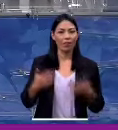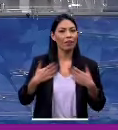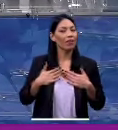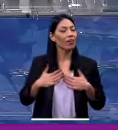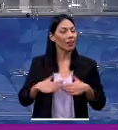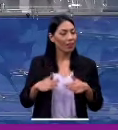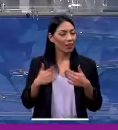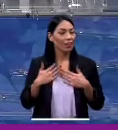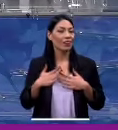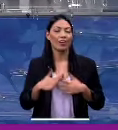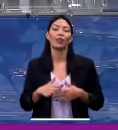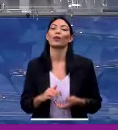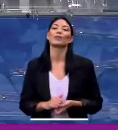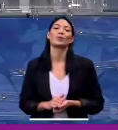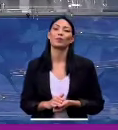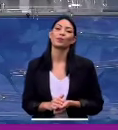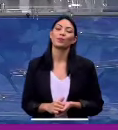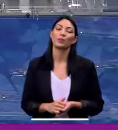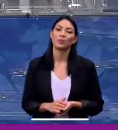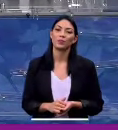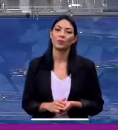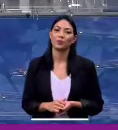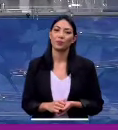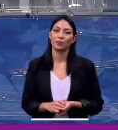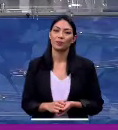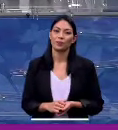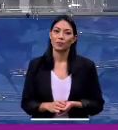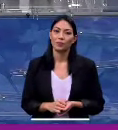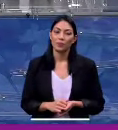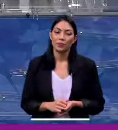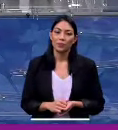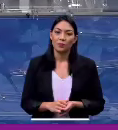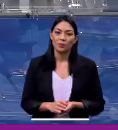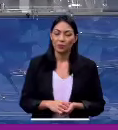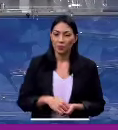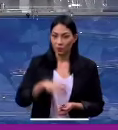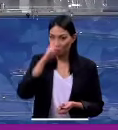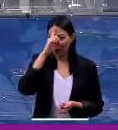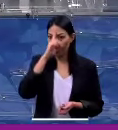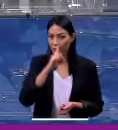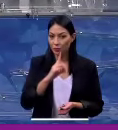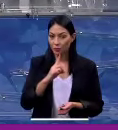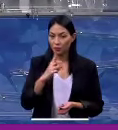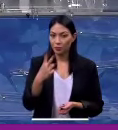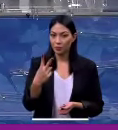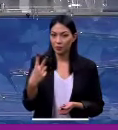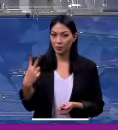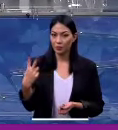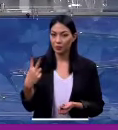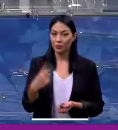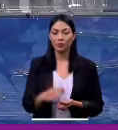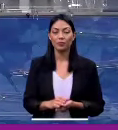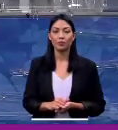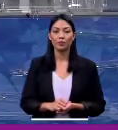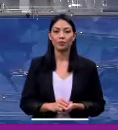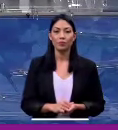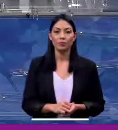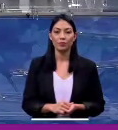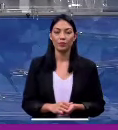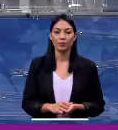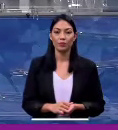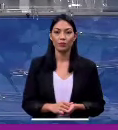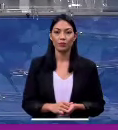Calma. Você ainda tem chances de ganhar na Loto Fácil. Bola amarela, número 22. Amarela,